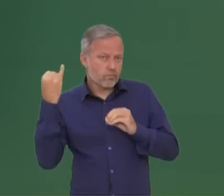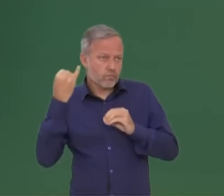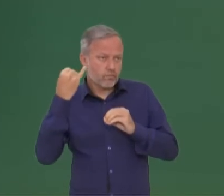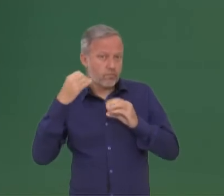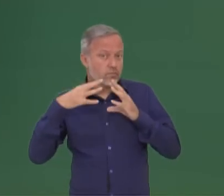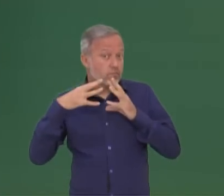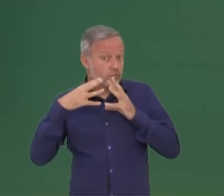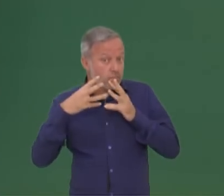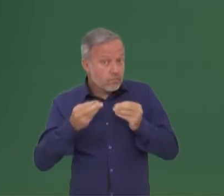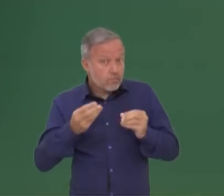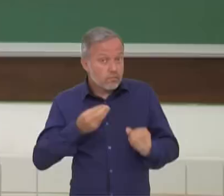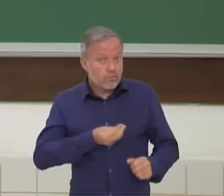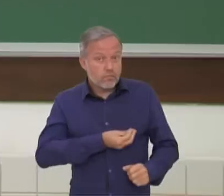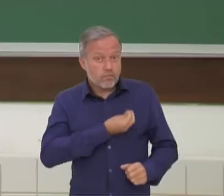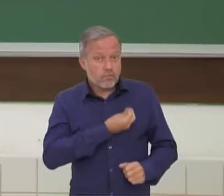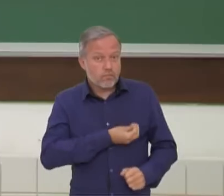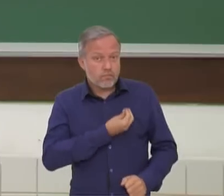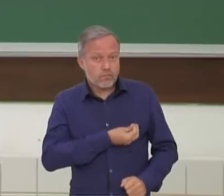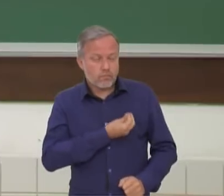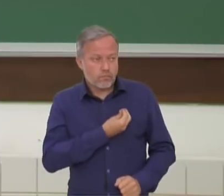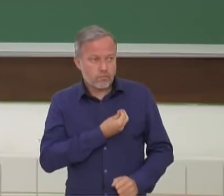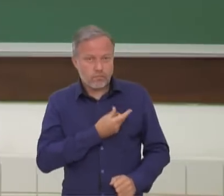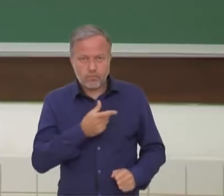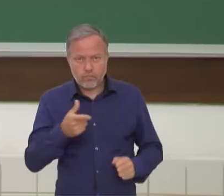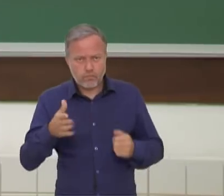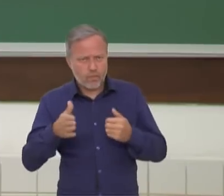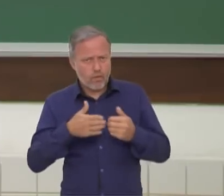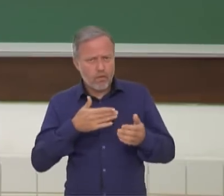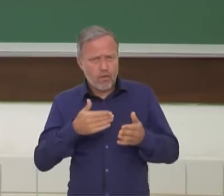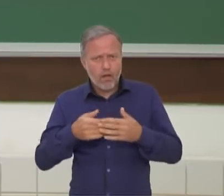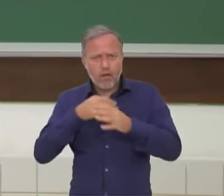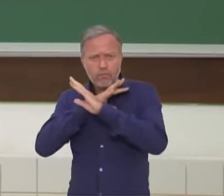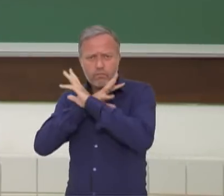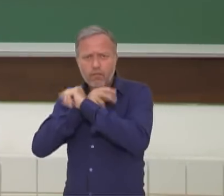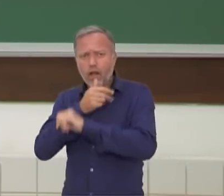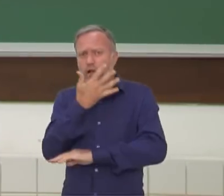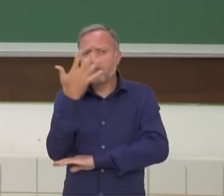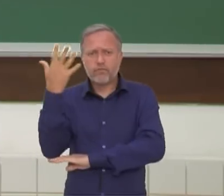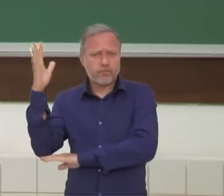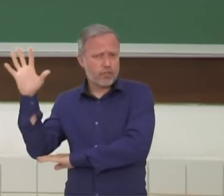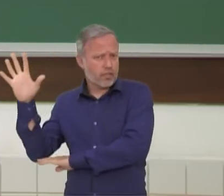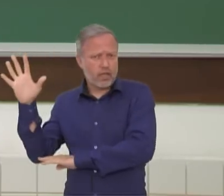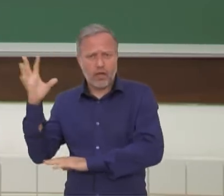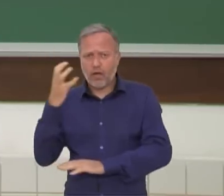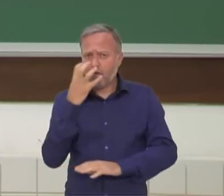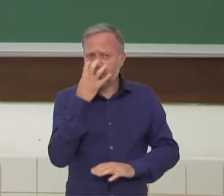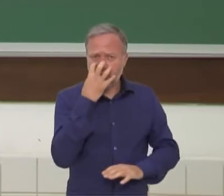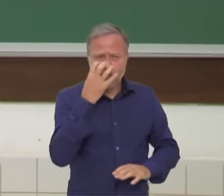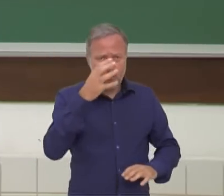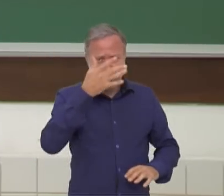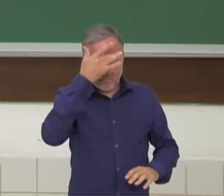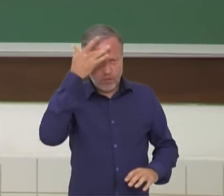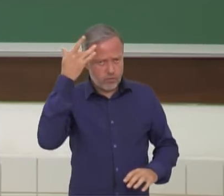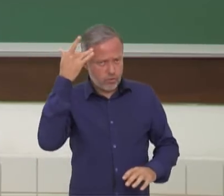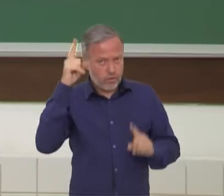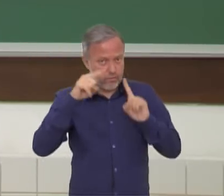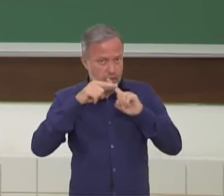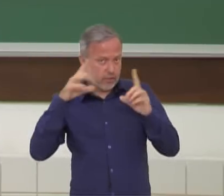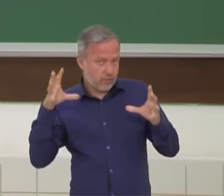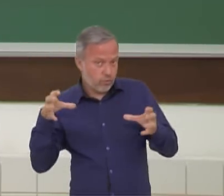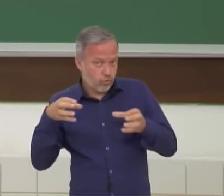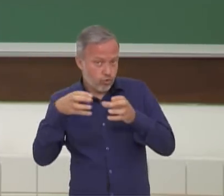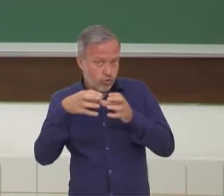para a existência dos seres vivos. Não importa se ele é animal ou se ele é vegetal, somos constituídos por células e elas